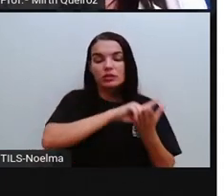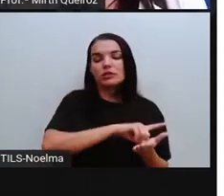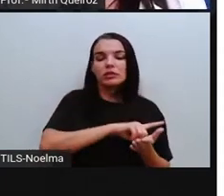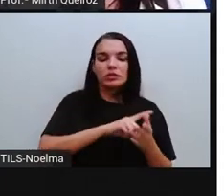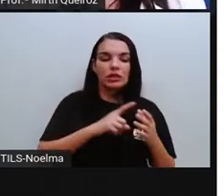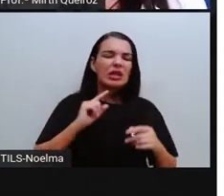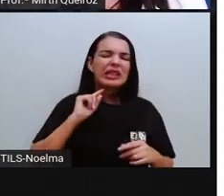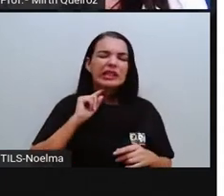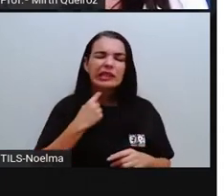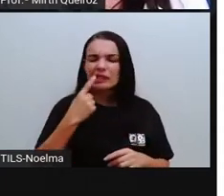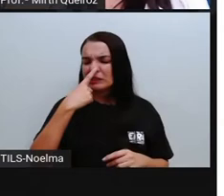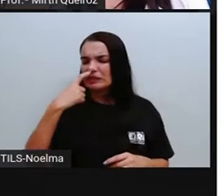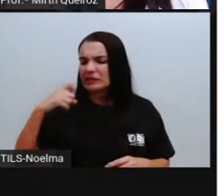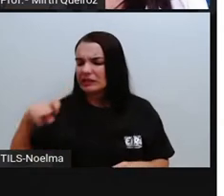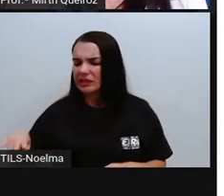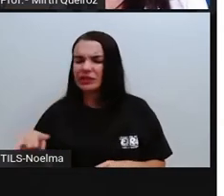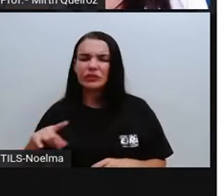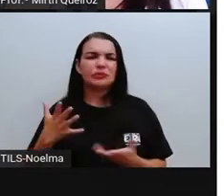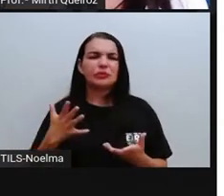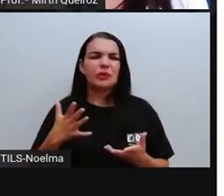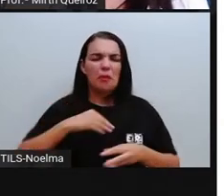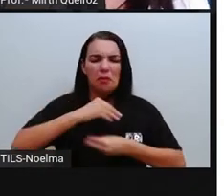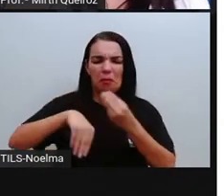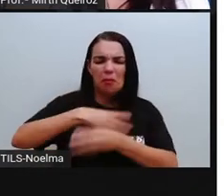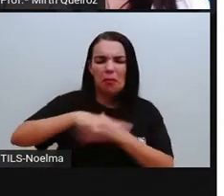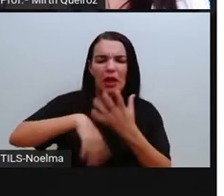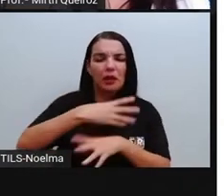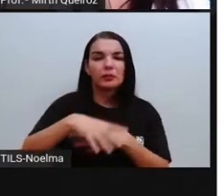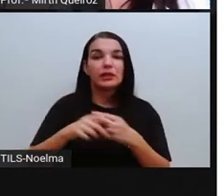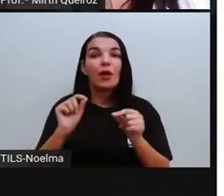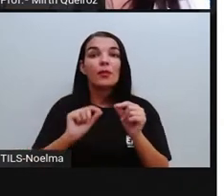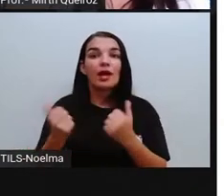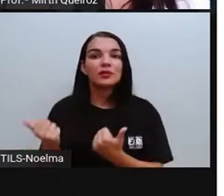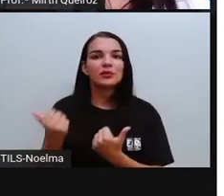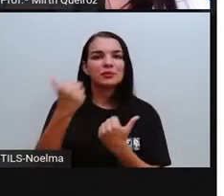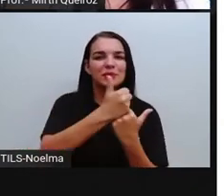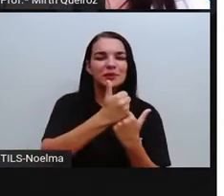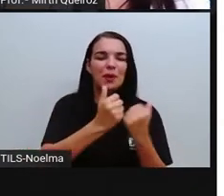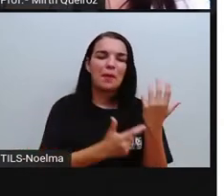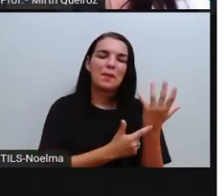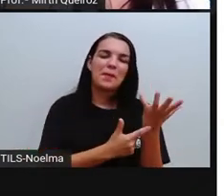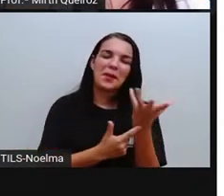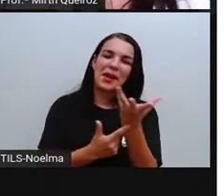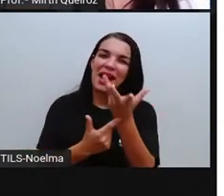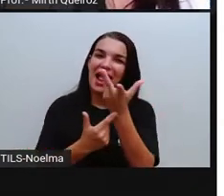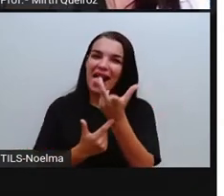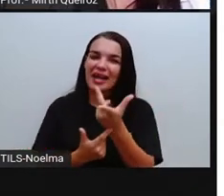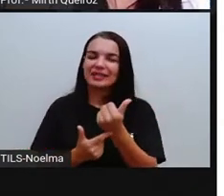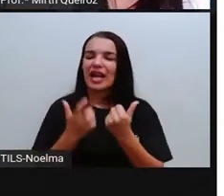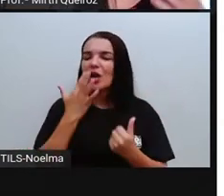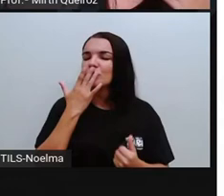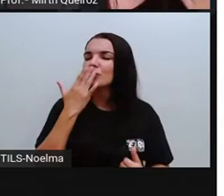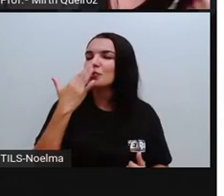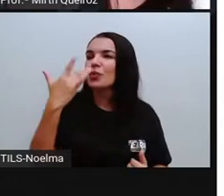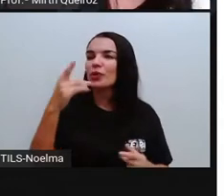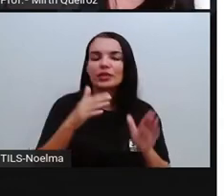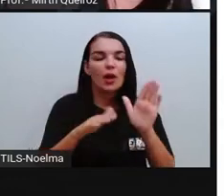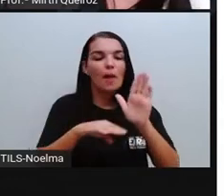onde o lixo, a sujeira foi substituída pela arte, né, através do